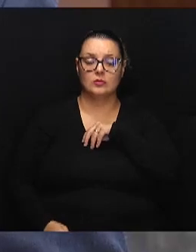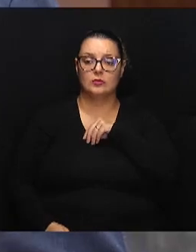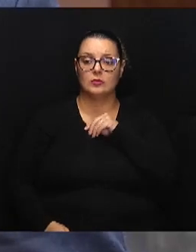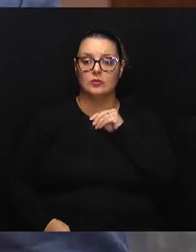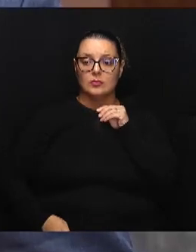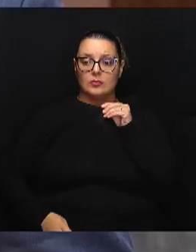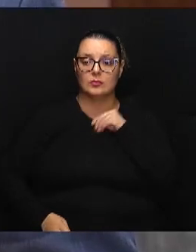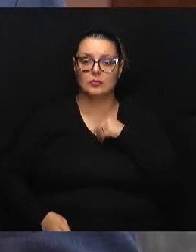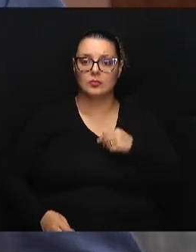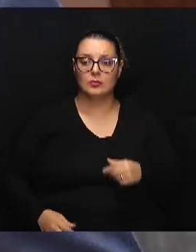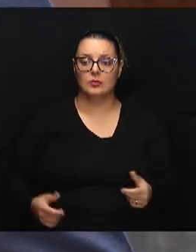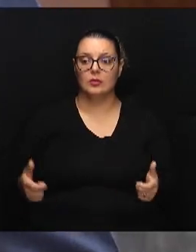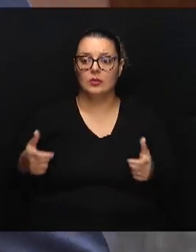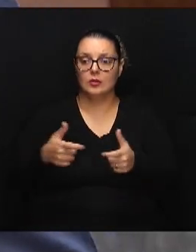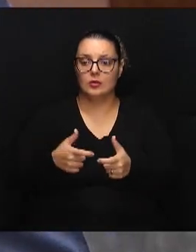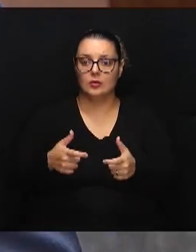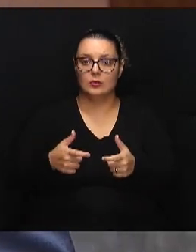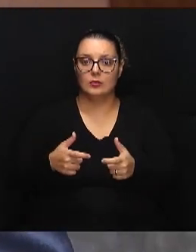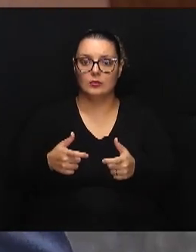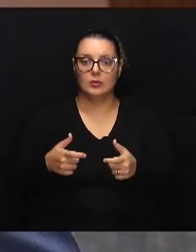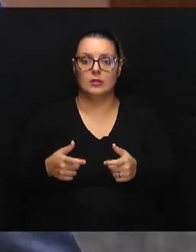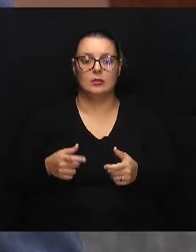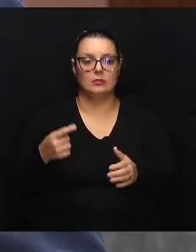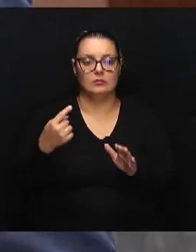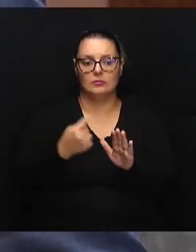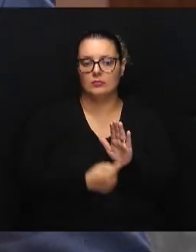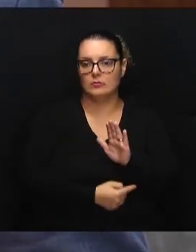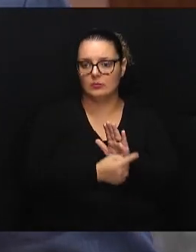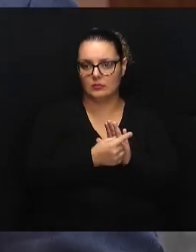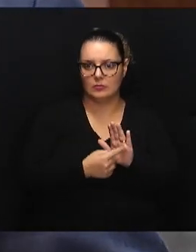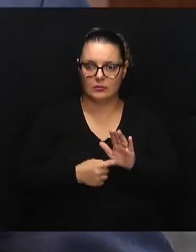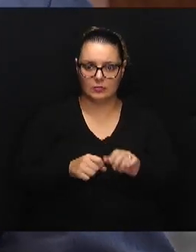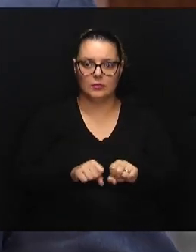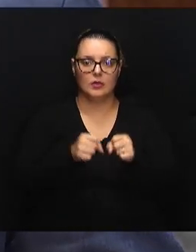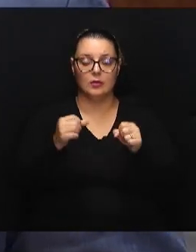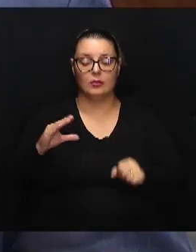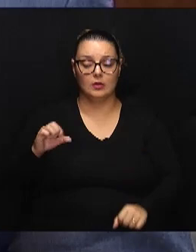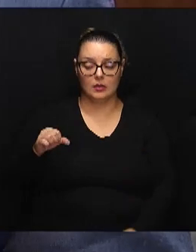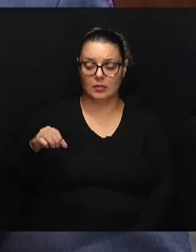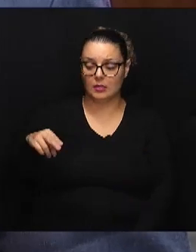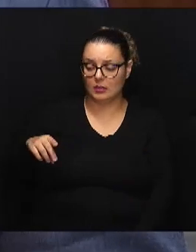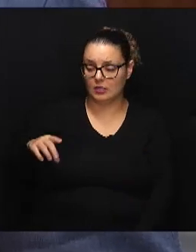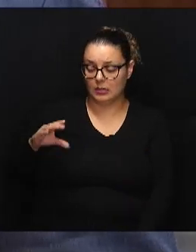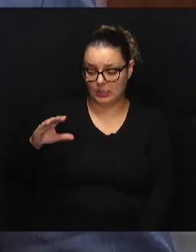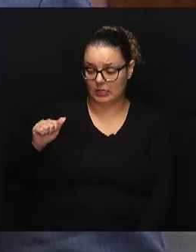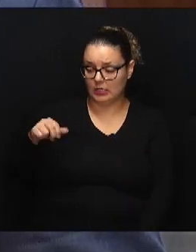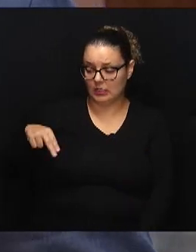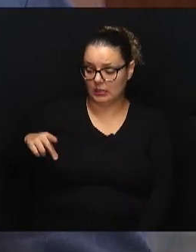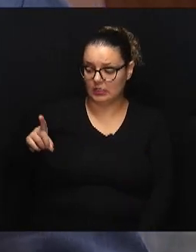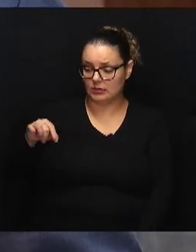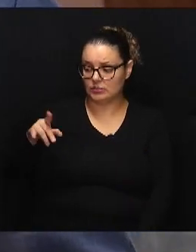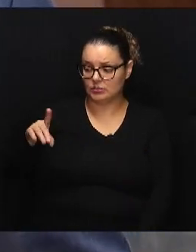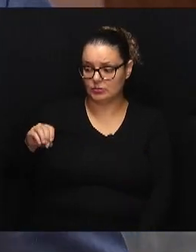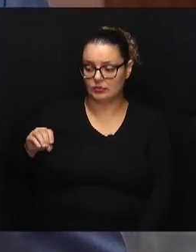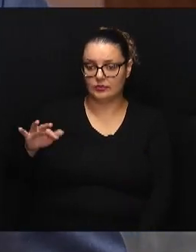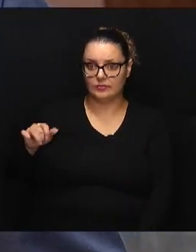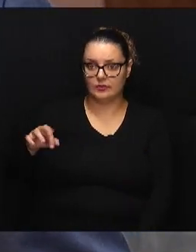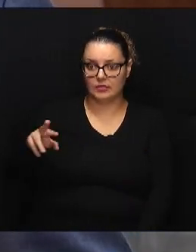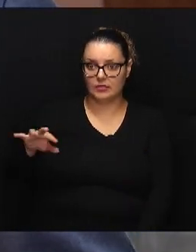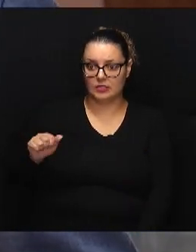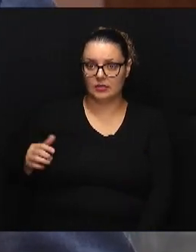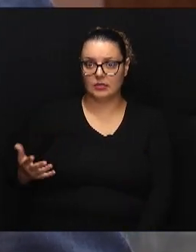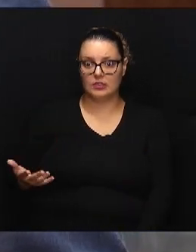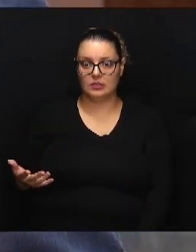romper, reduzir, cancelar Cândido Ferreira. Cândido Ferreira é a saúde mental do município.